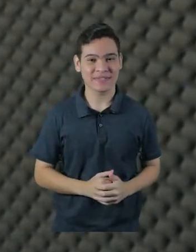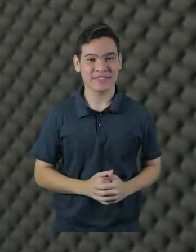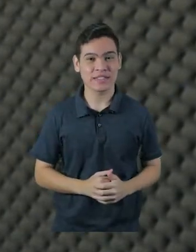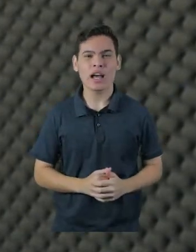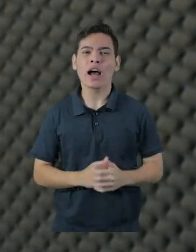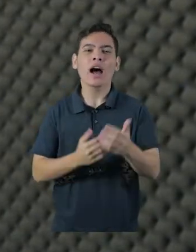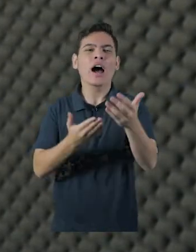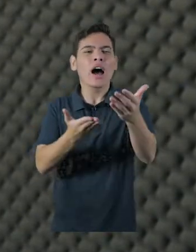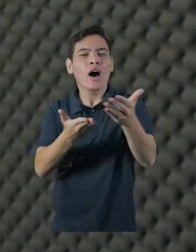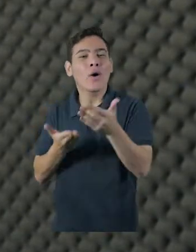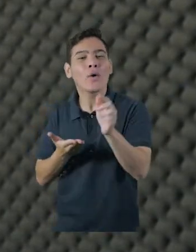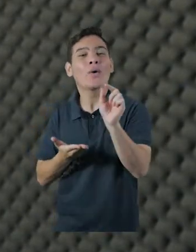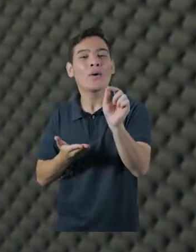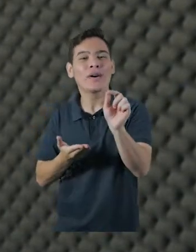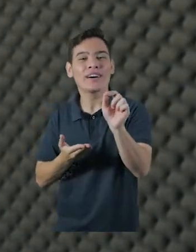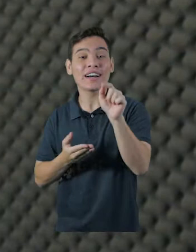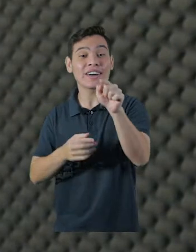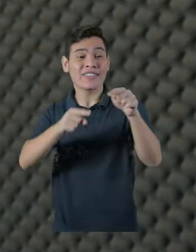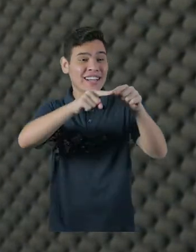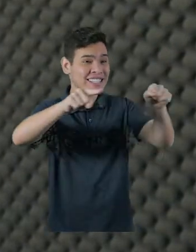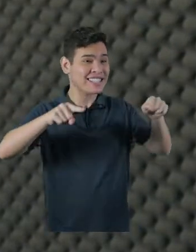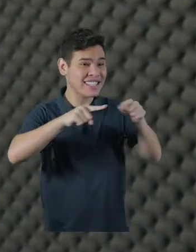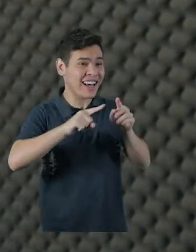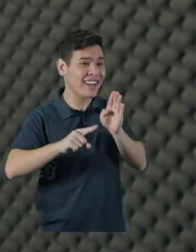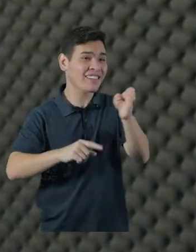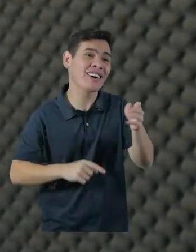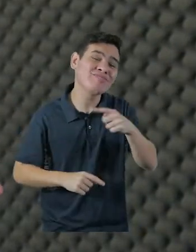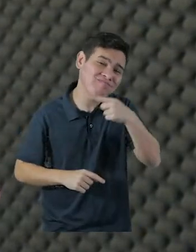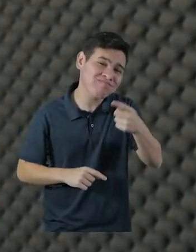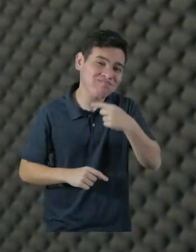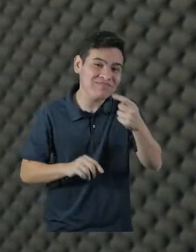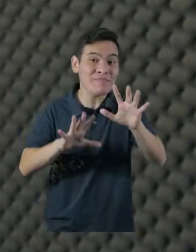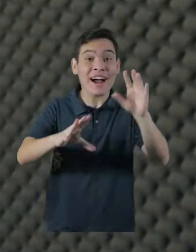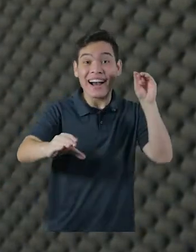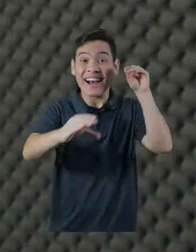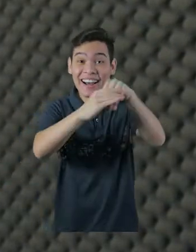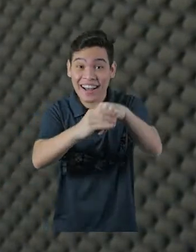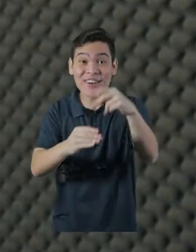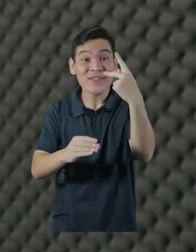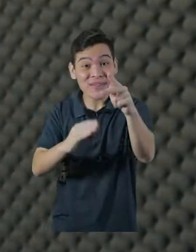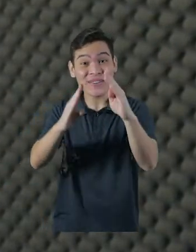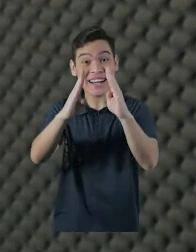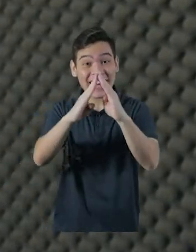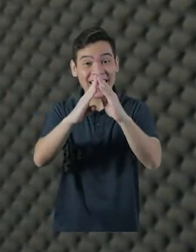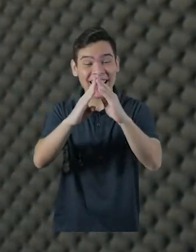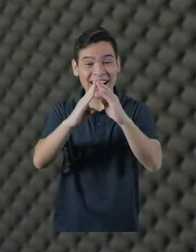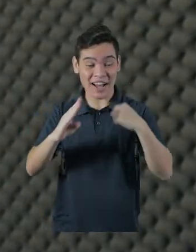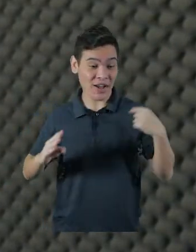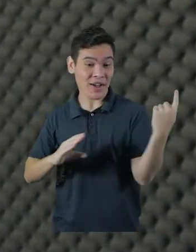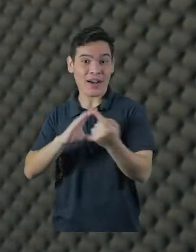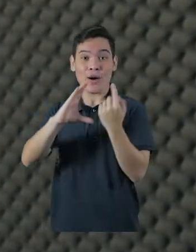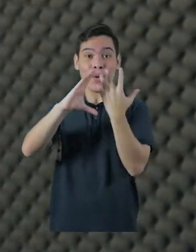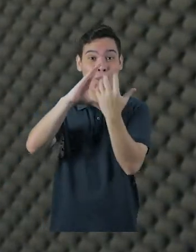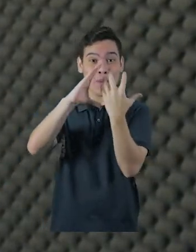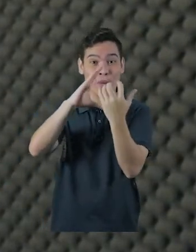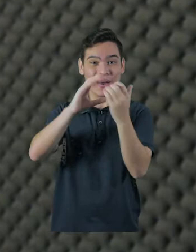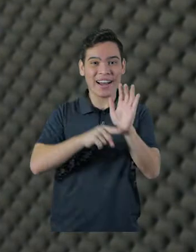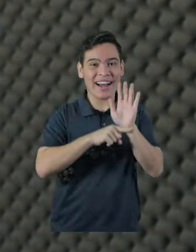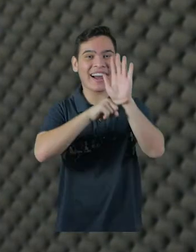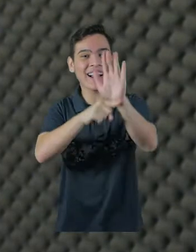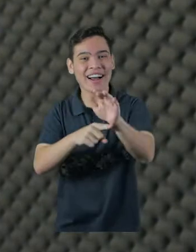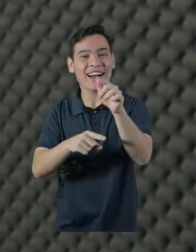te convida a conhecer e a incorporar as técnicas e práticas de